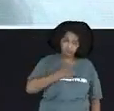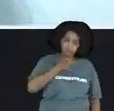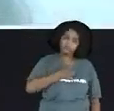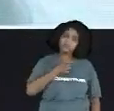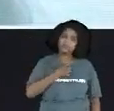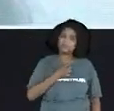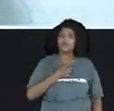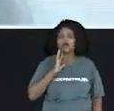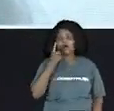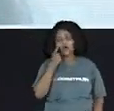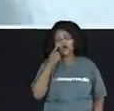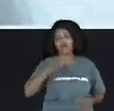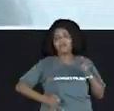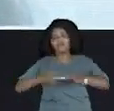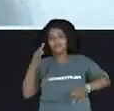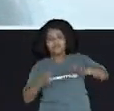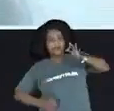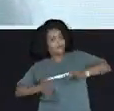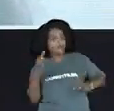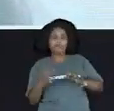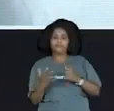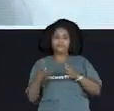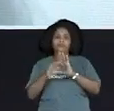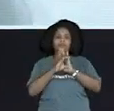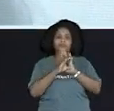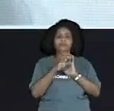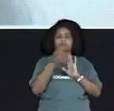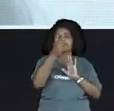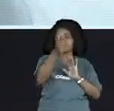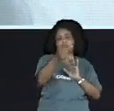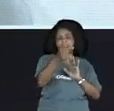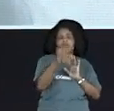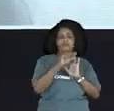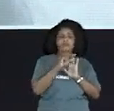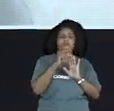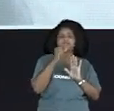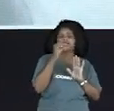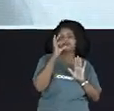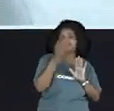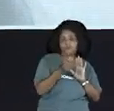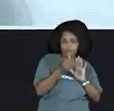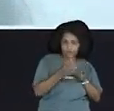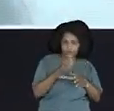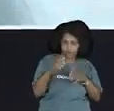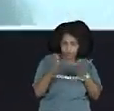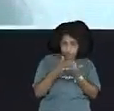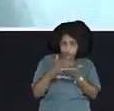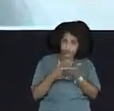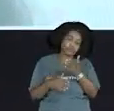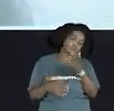juízes Capítulo 6 capítulo 2 versículo seis juízes